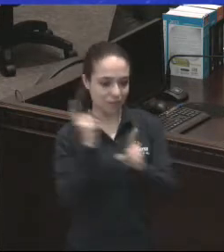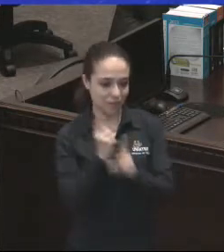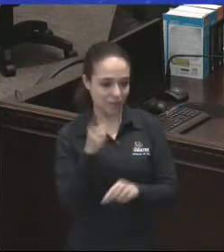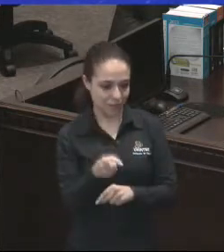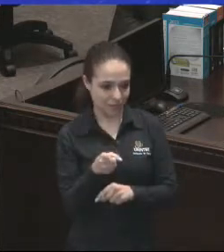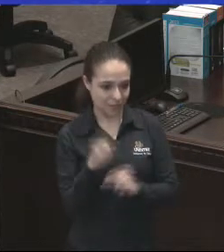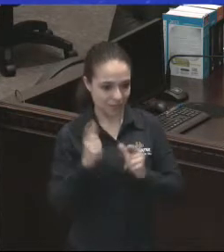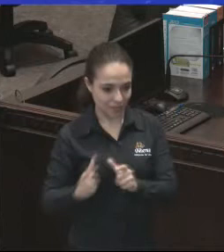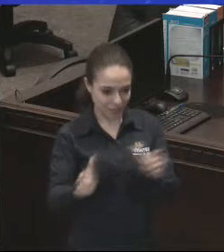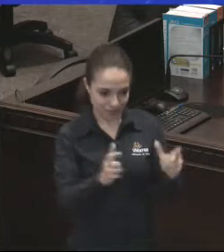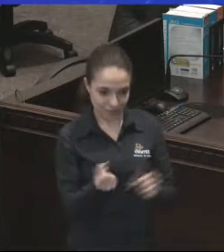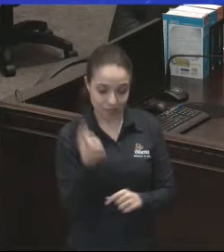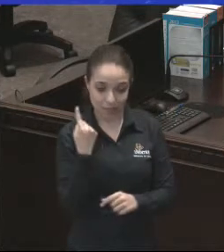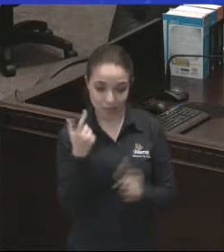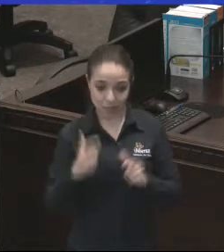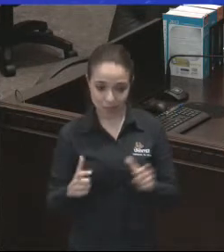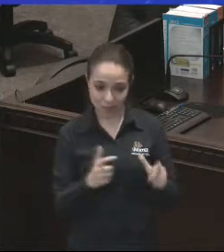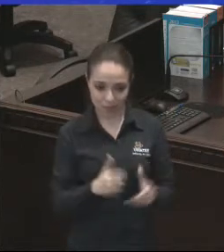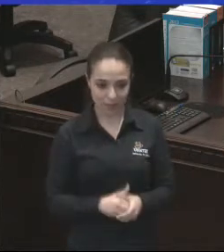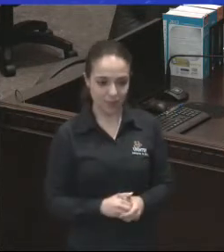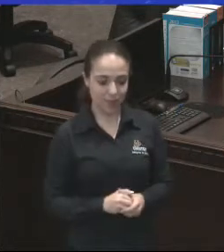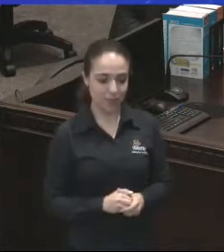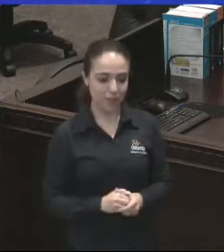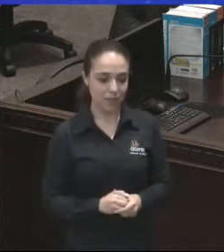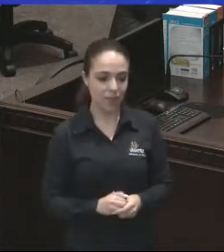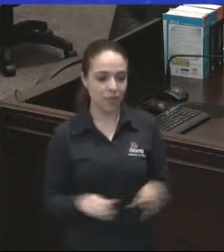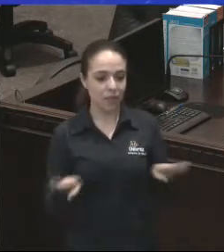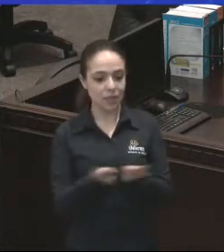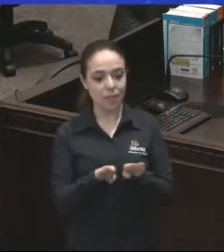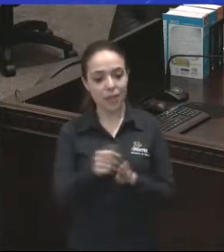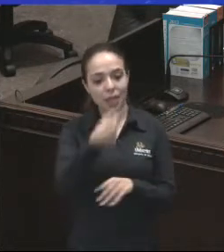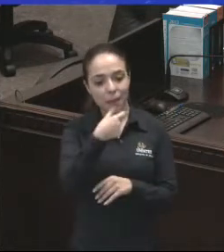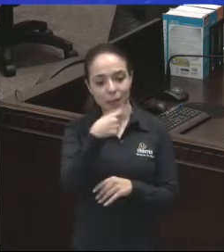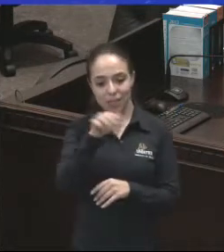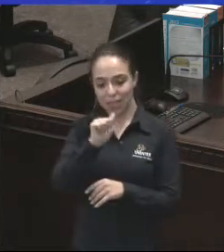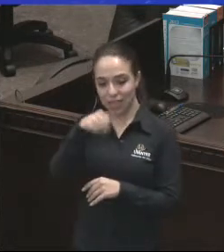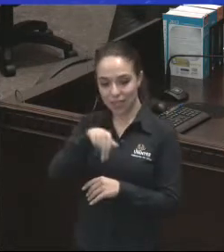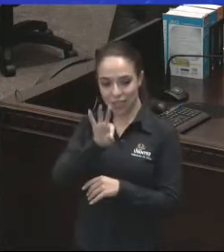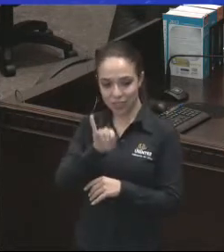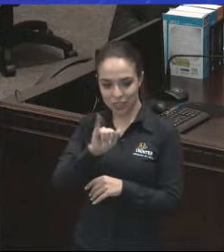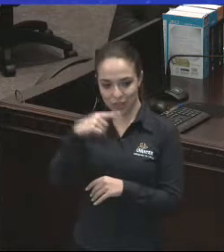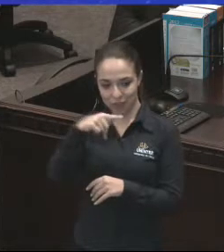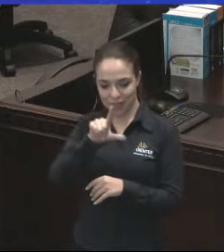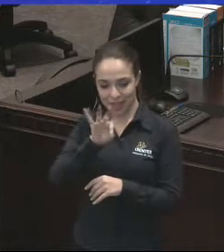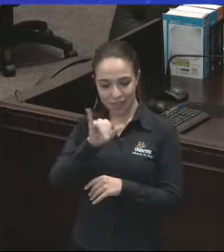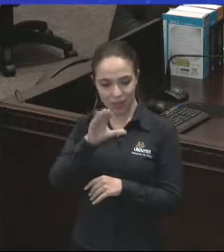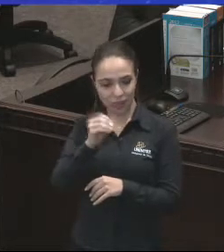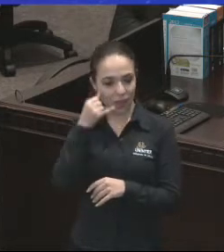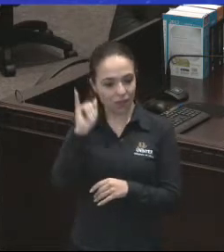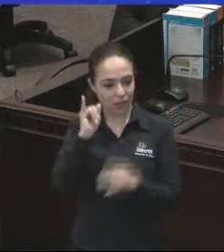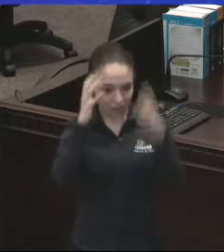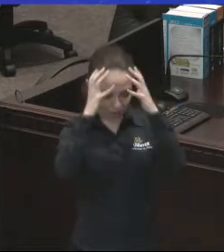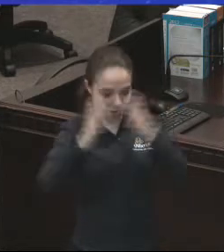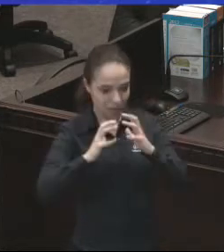que surpreendem a gente. Os antiepiléticos, é a última classe que eu vou falar para vocês. Eu